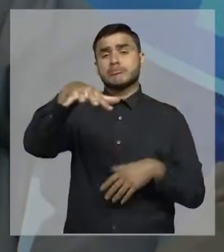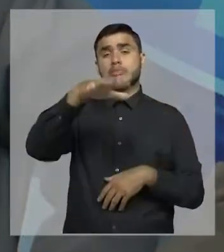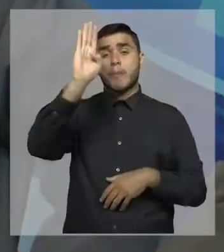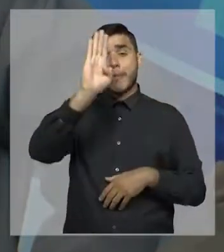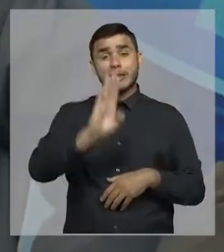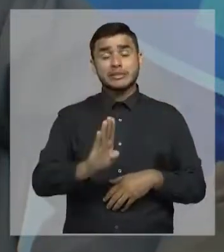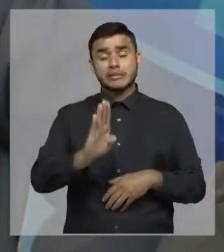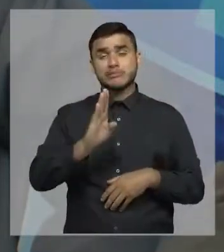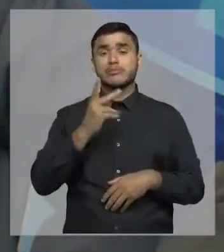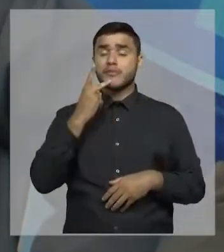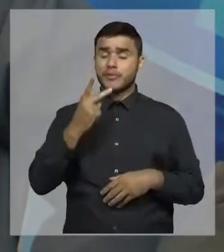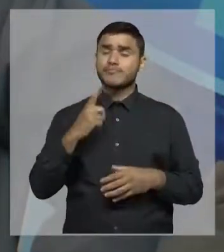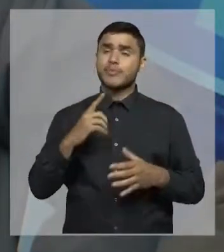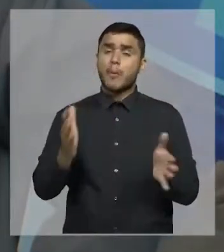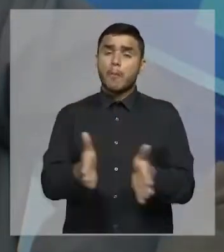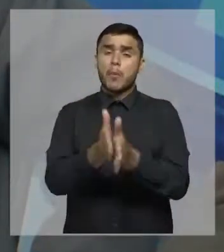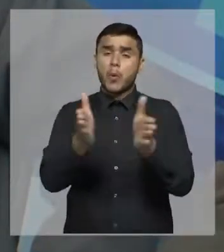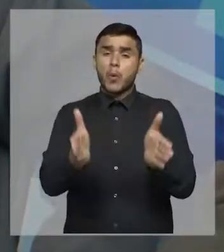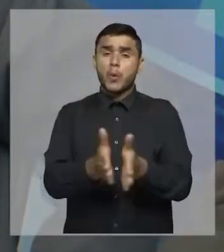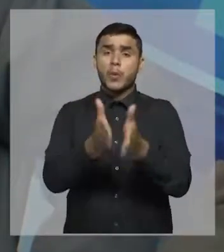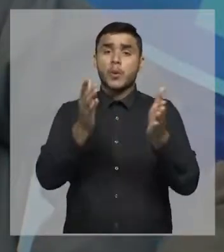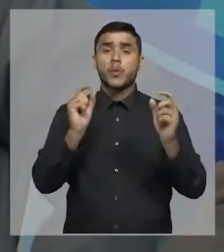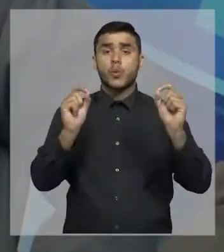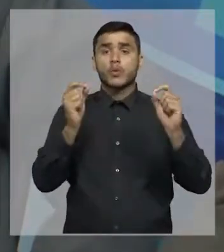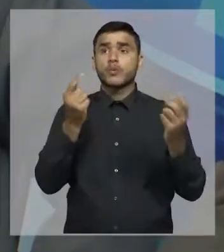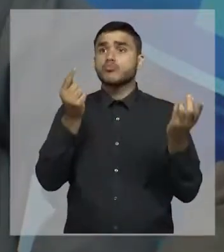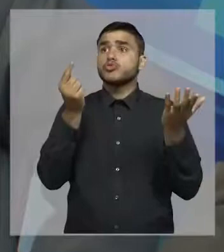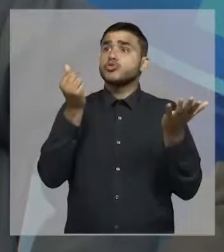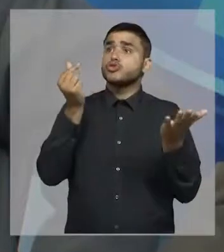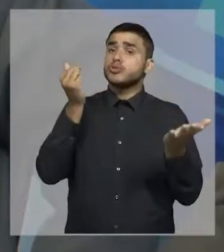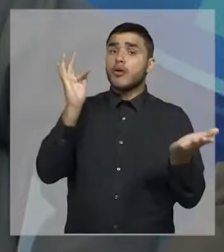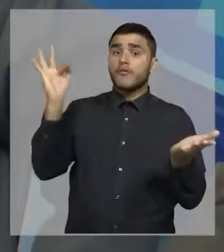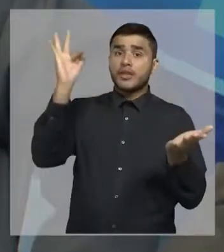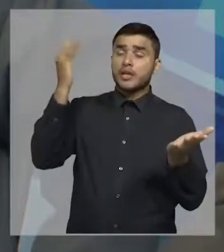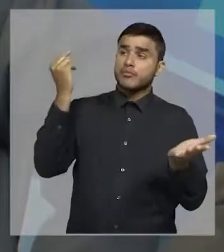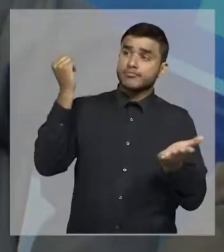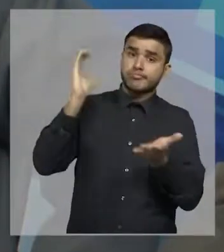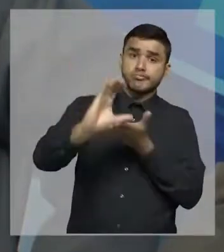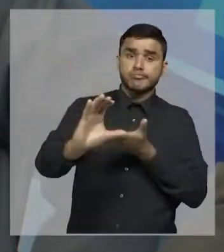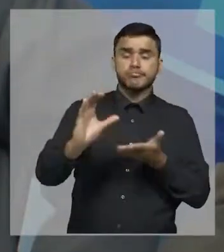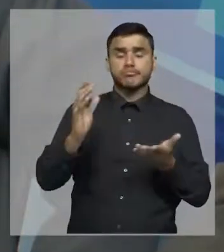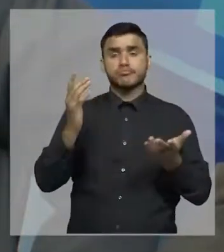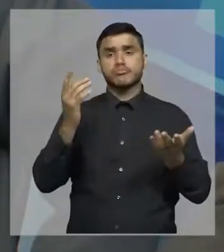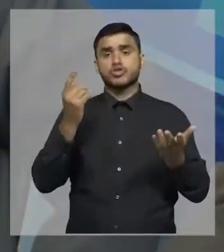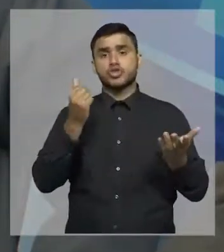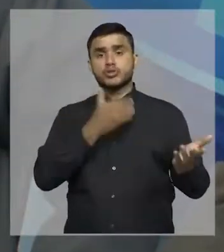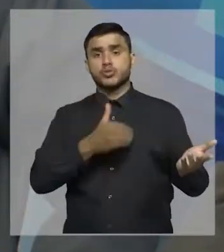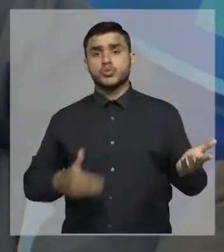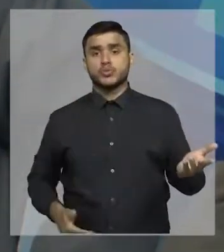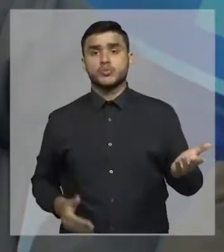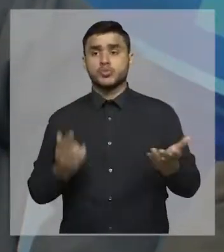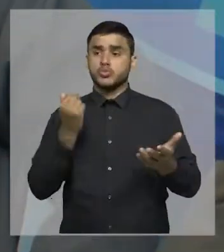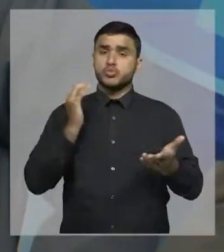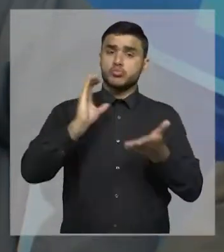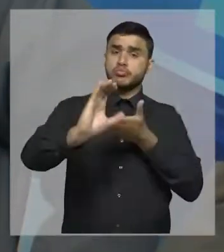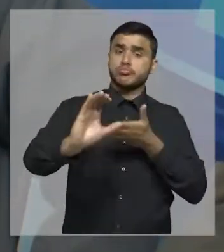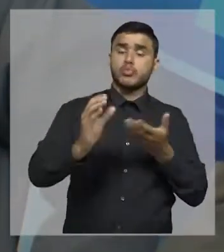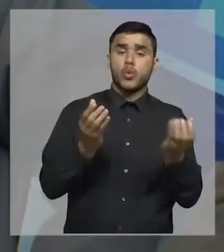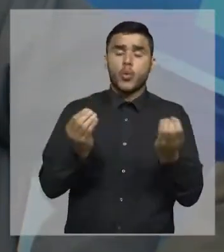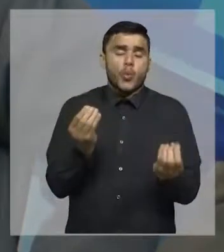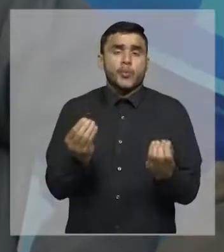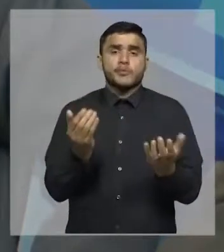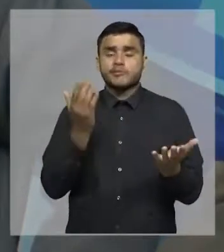dos municípios em relação às verbas federais e estaduais. Pelo modelo concentrador que existe. Essa